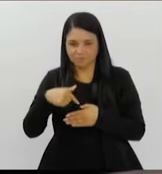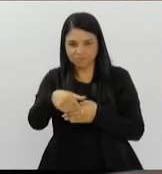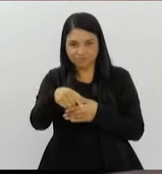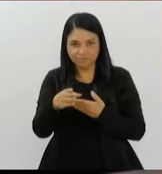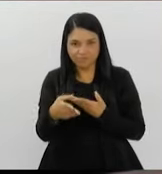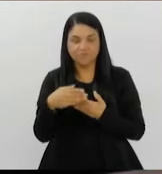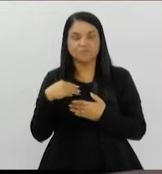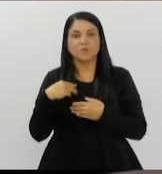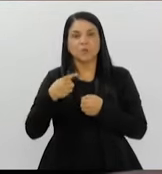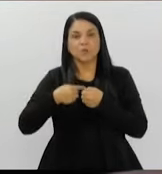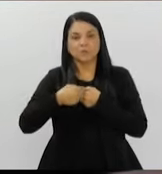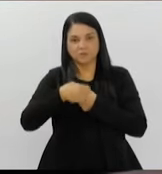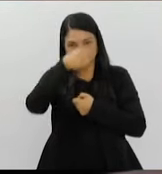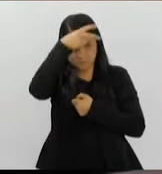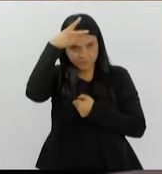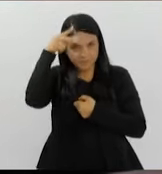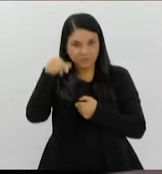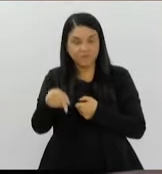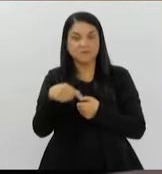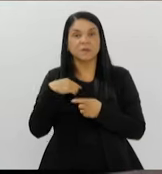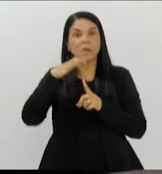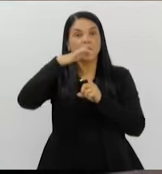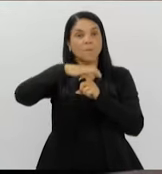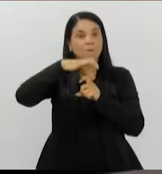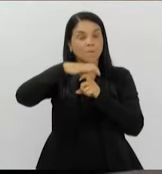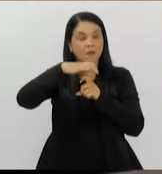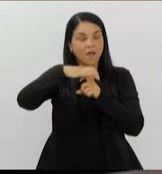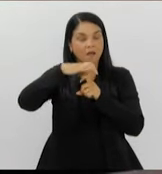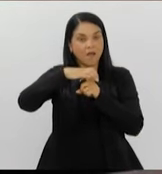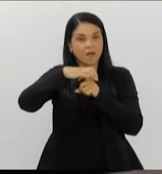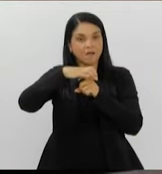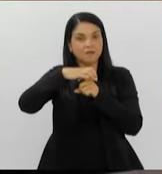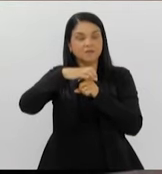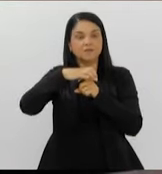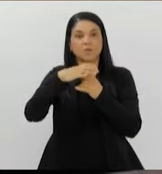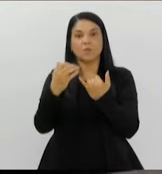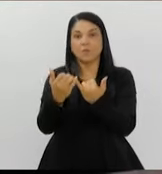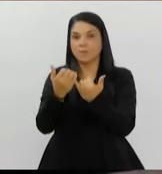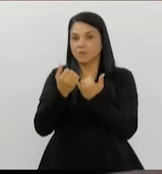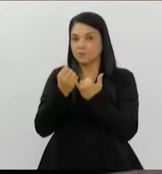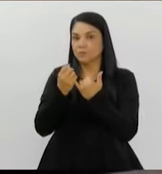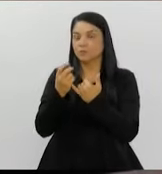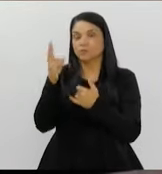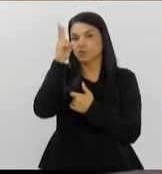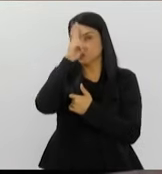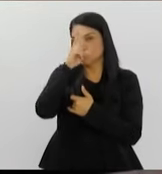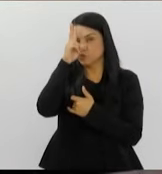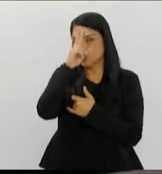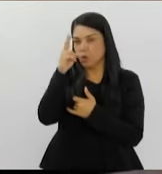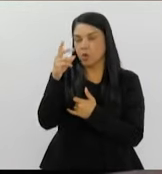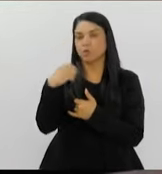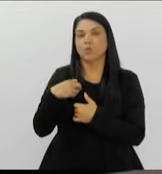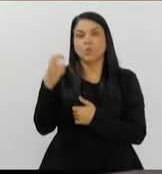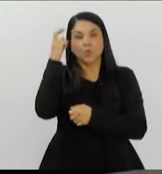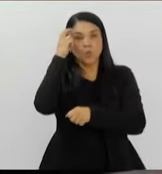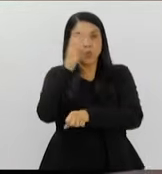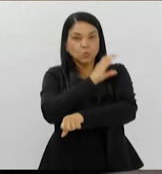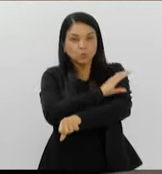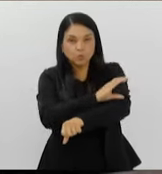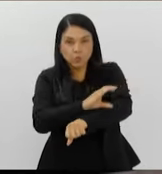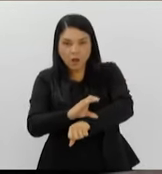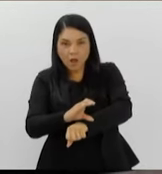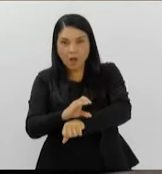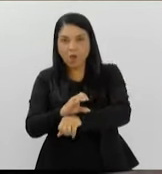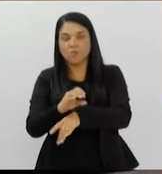a declaração desse parque como patrimônio histórico, cultural, turístico e paisagístico